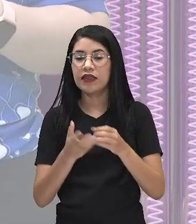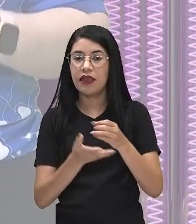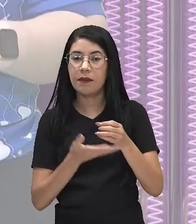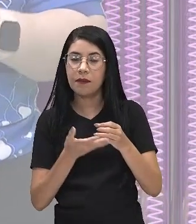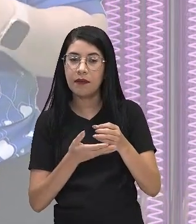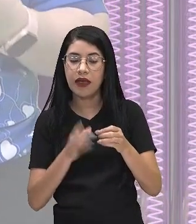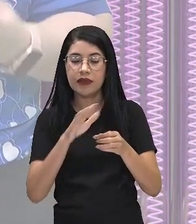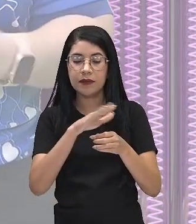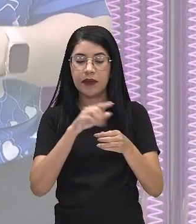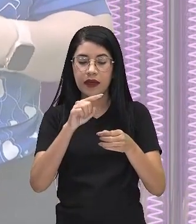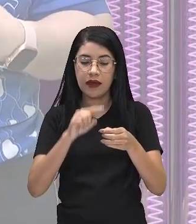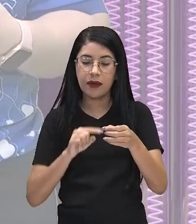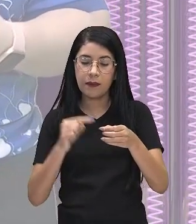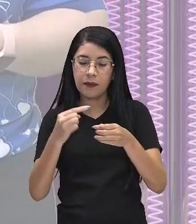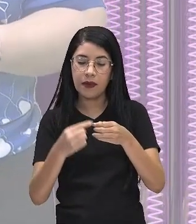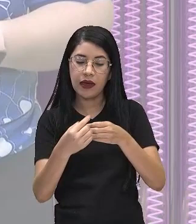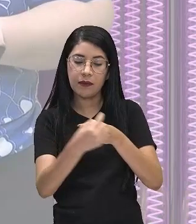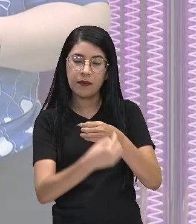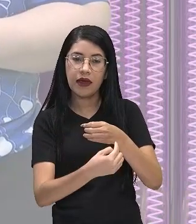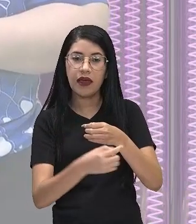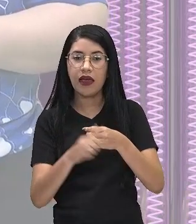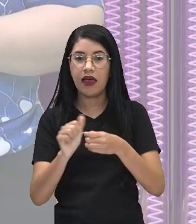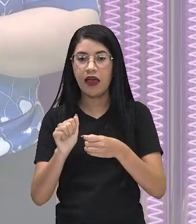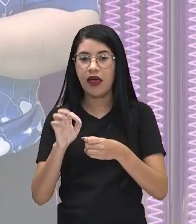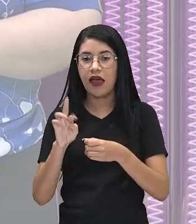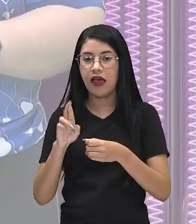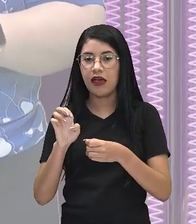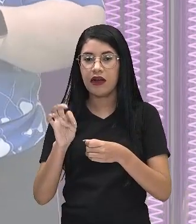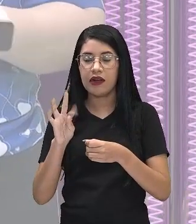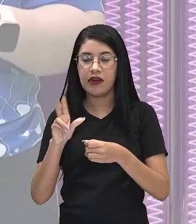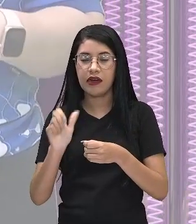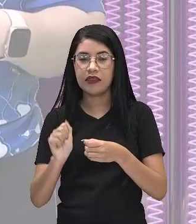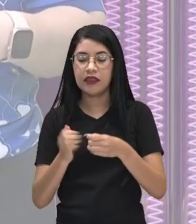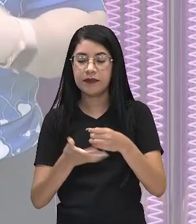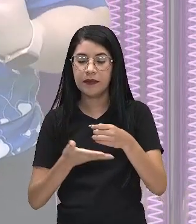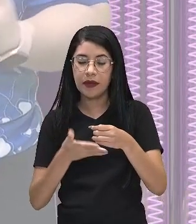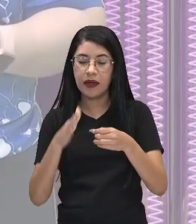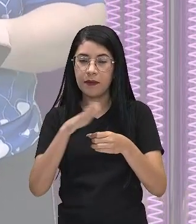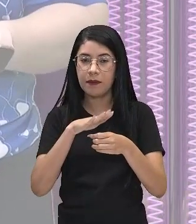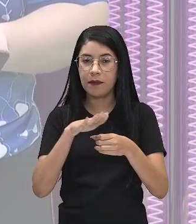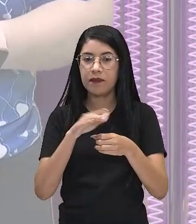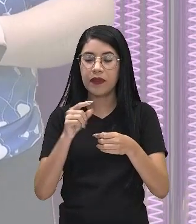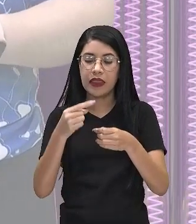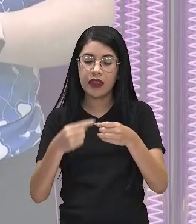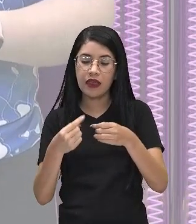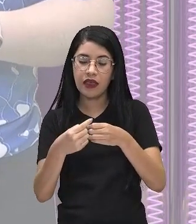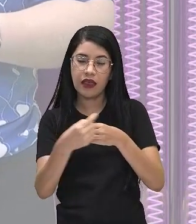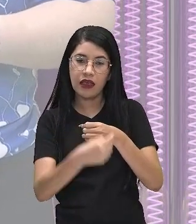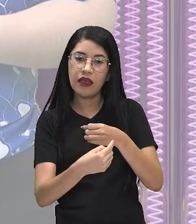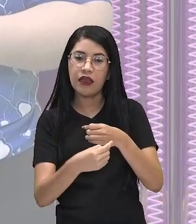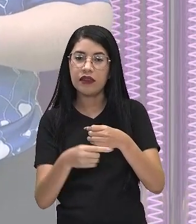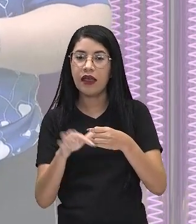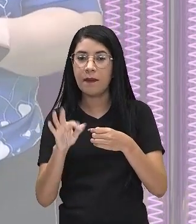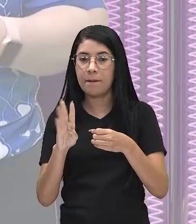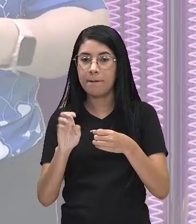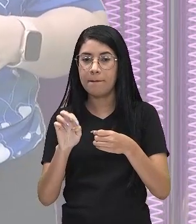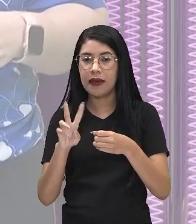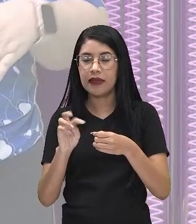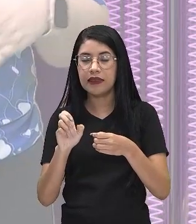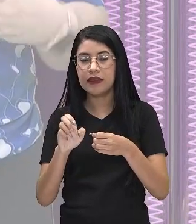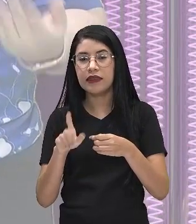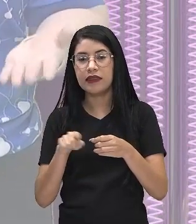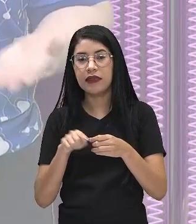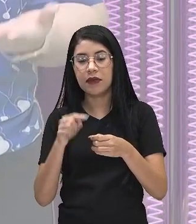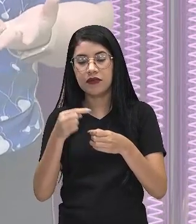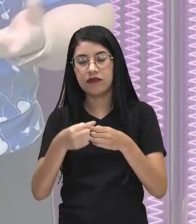base, né? Para quando a gente tiver que calcular a área, né, ou o próprio volume, né, a gente sempre precisa saber